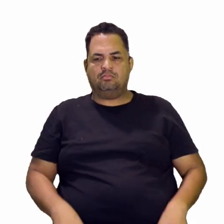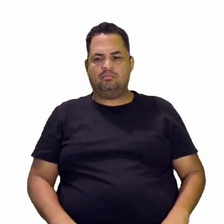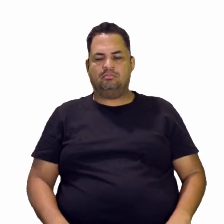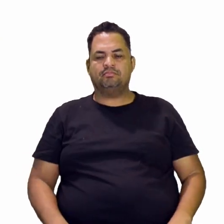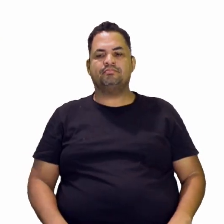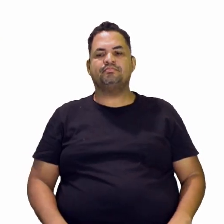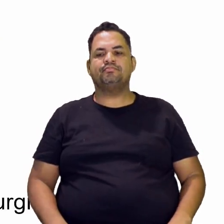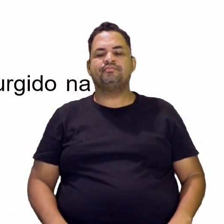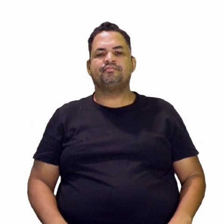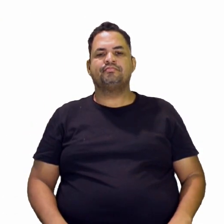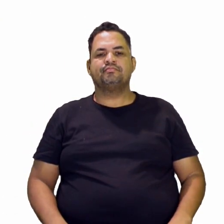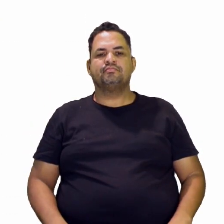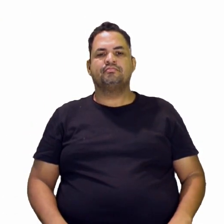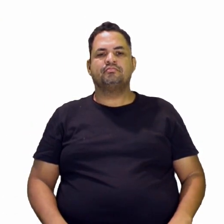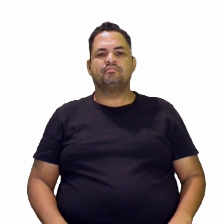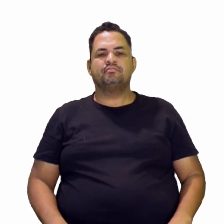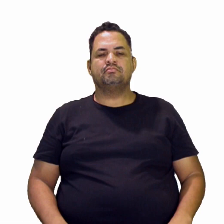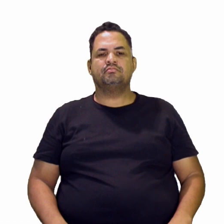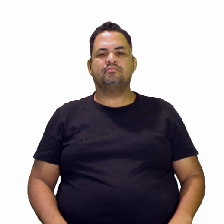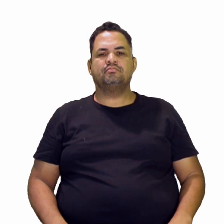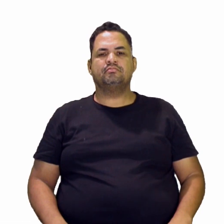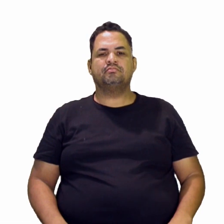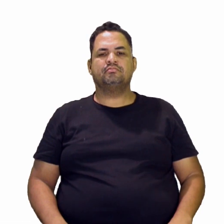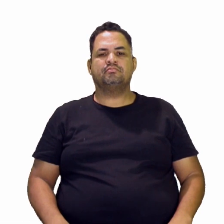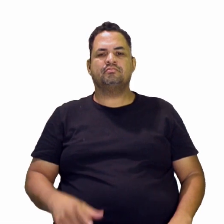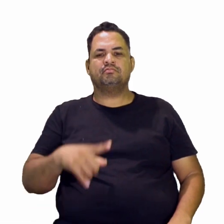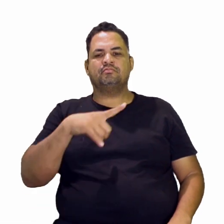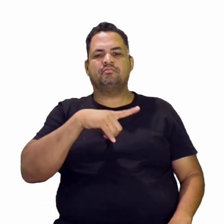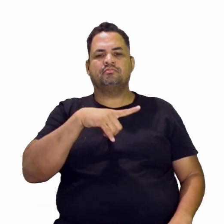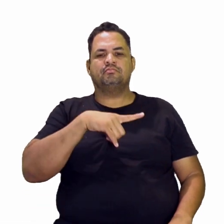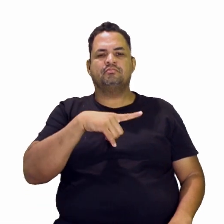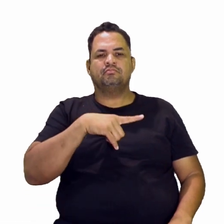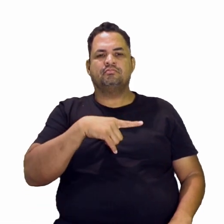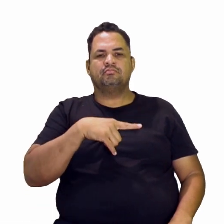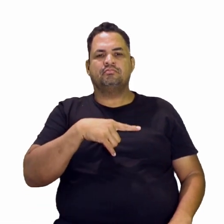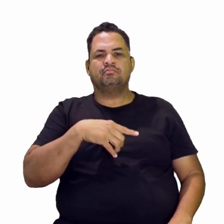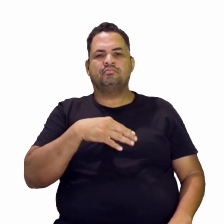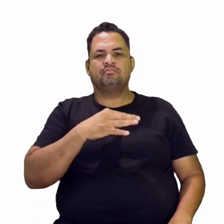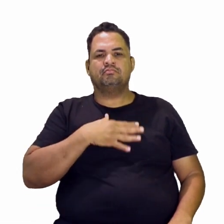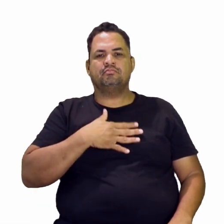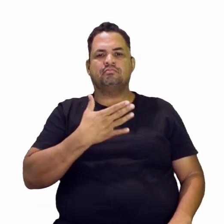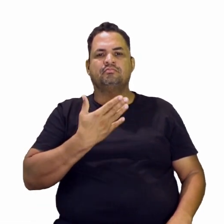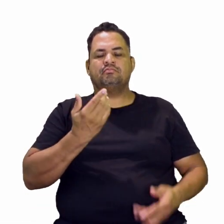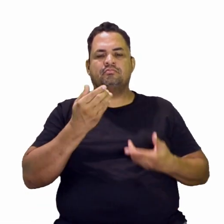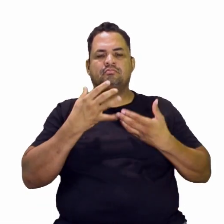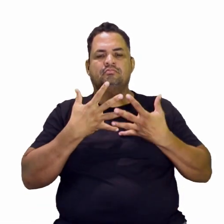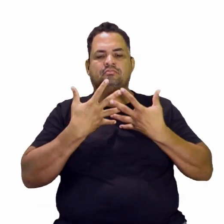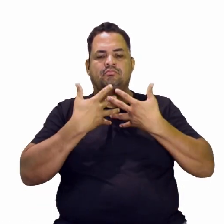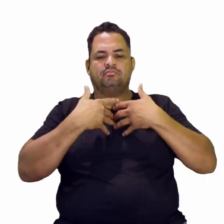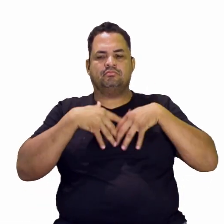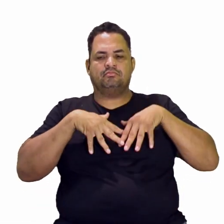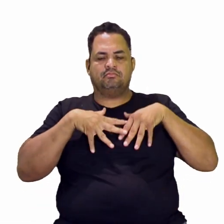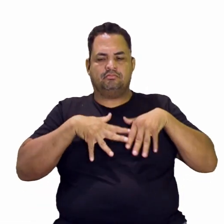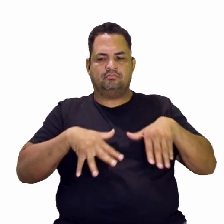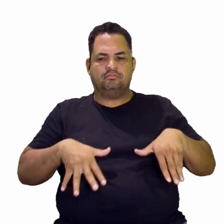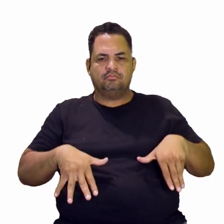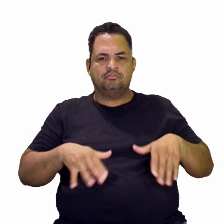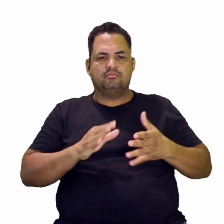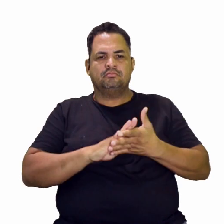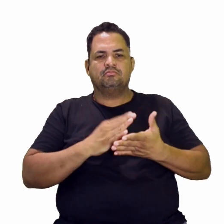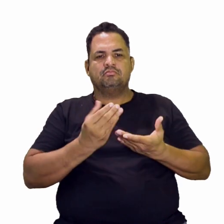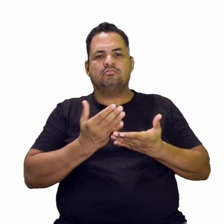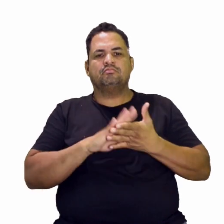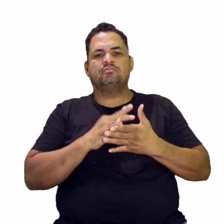tá? E aí, em relação a isso, a gente tem as vias metabólicas que dão apoio à